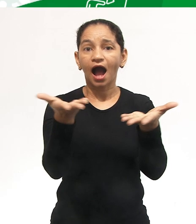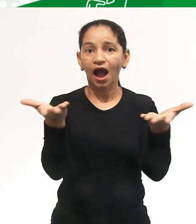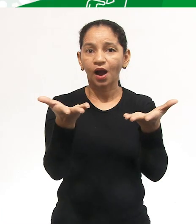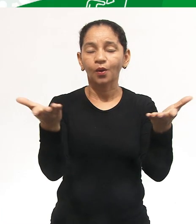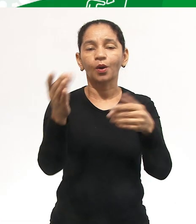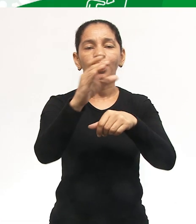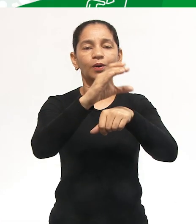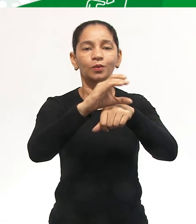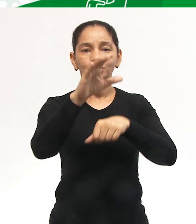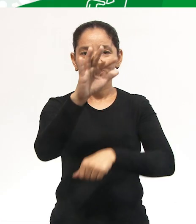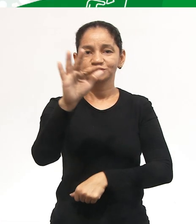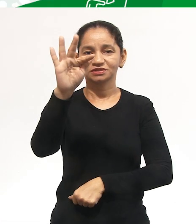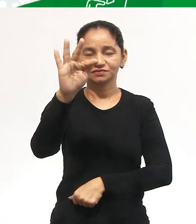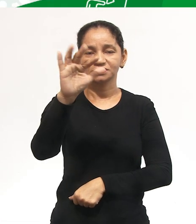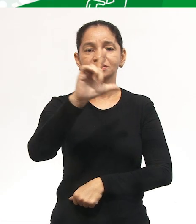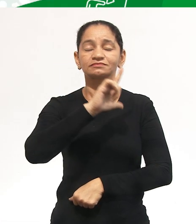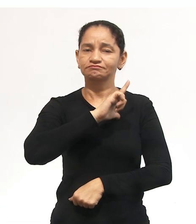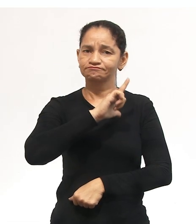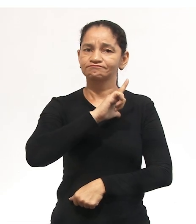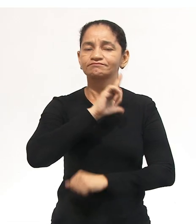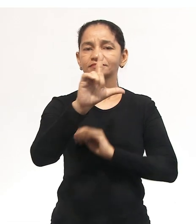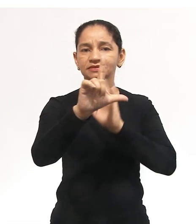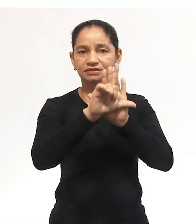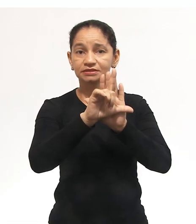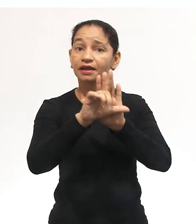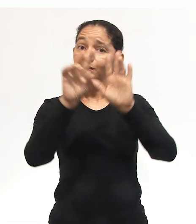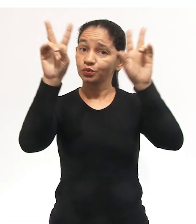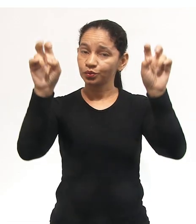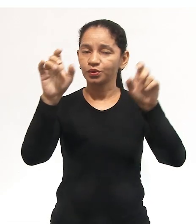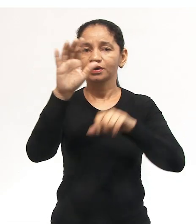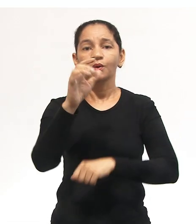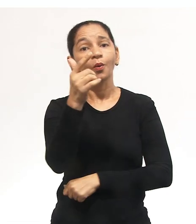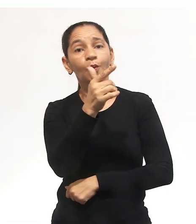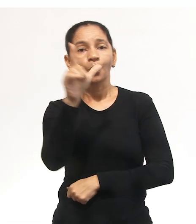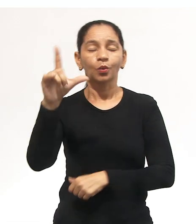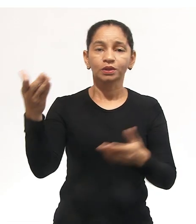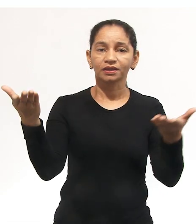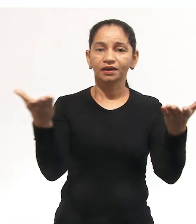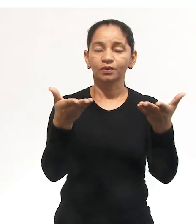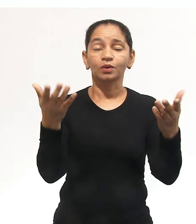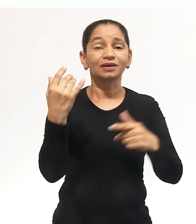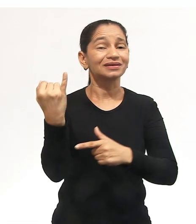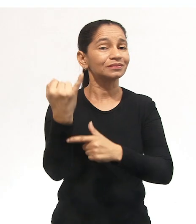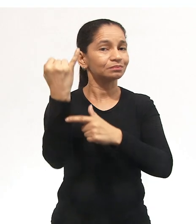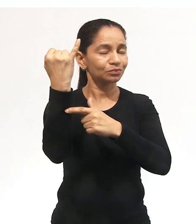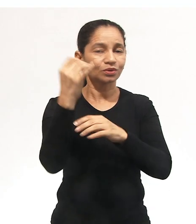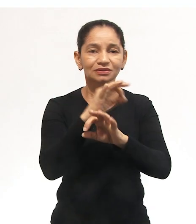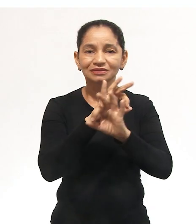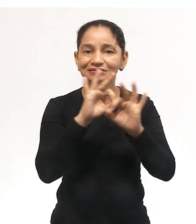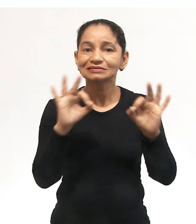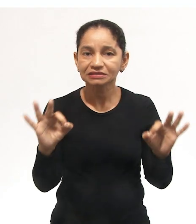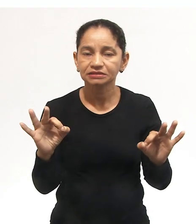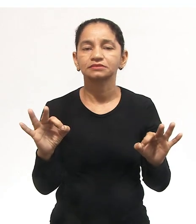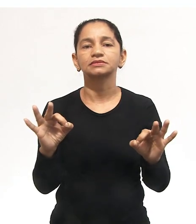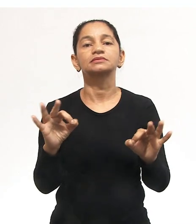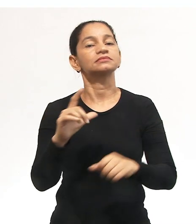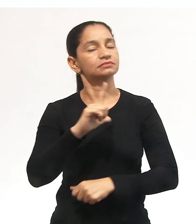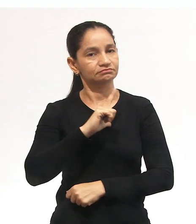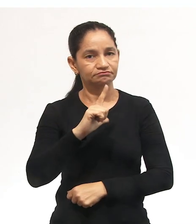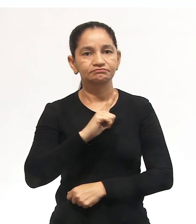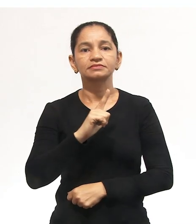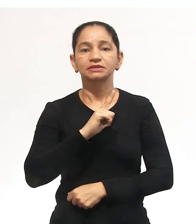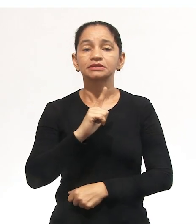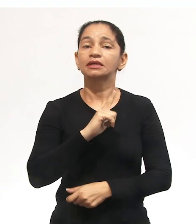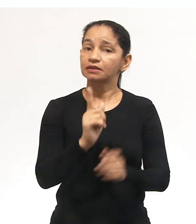da Constituição Federal e então falaremos de uma outra legislação, muito importante e que trata da matéria